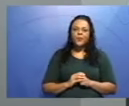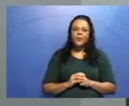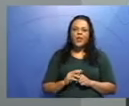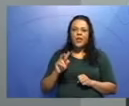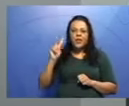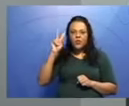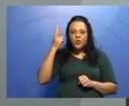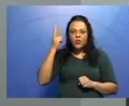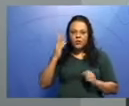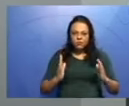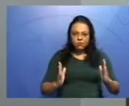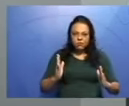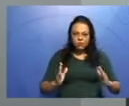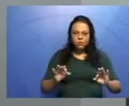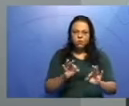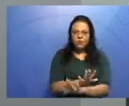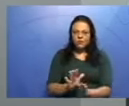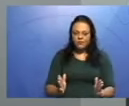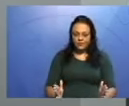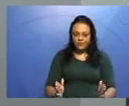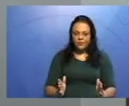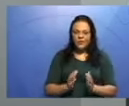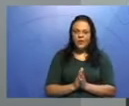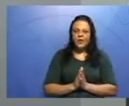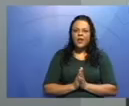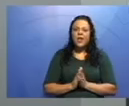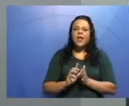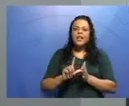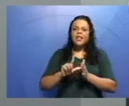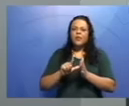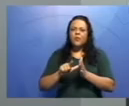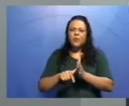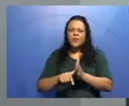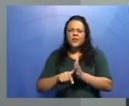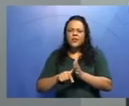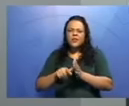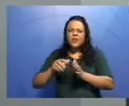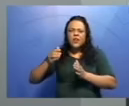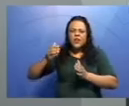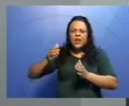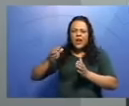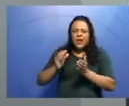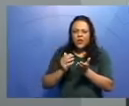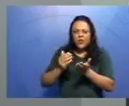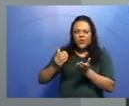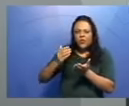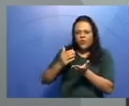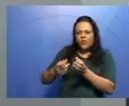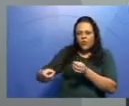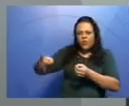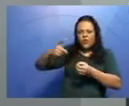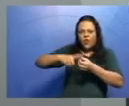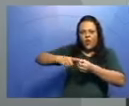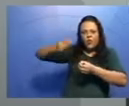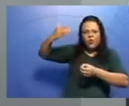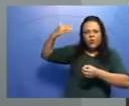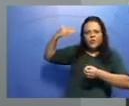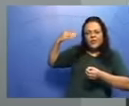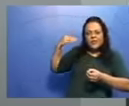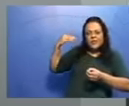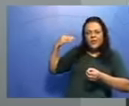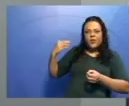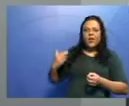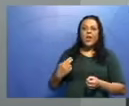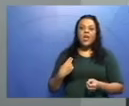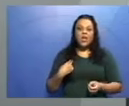do conto. E aí há uma volta no passado, onde nós, leitores,